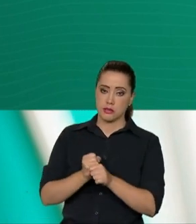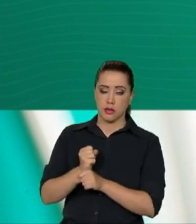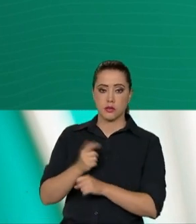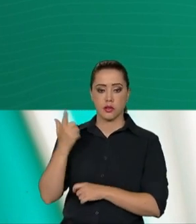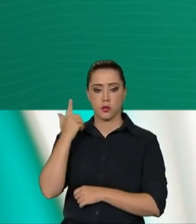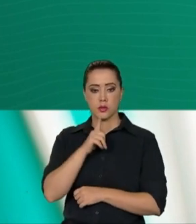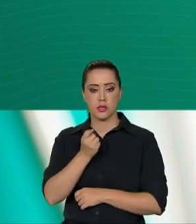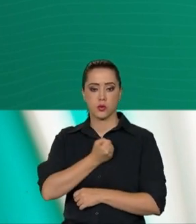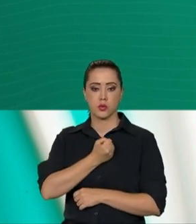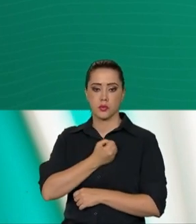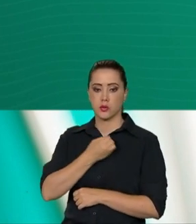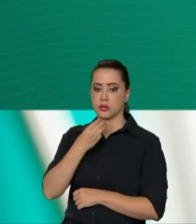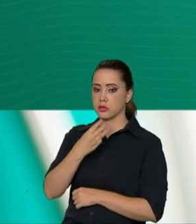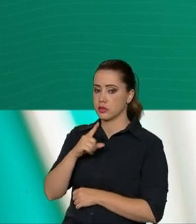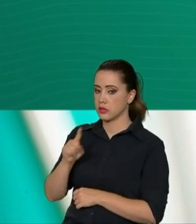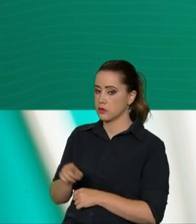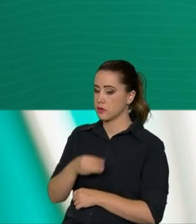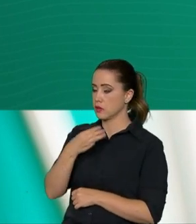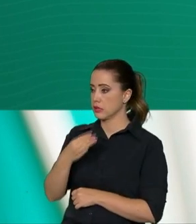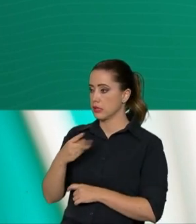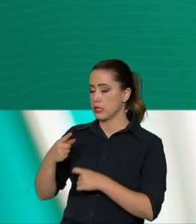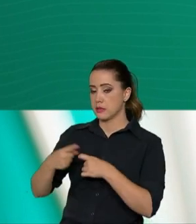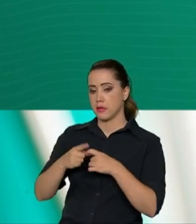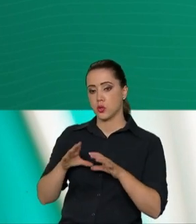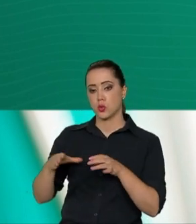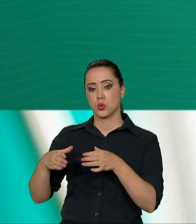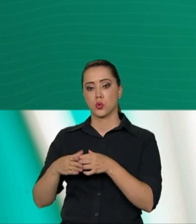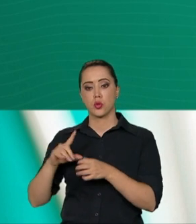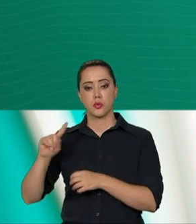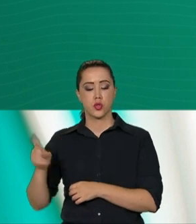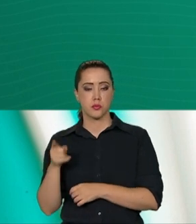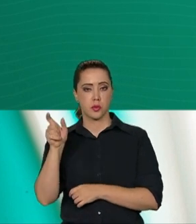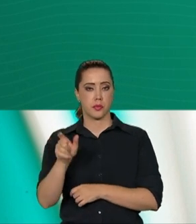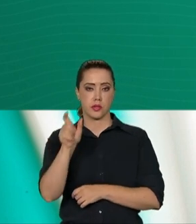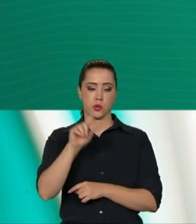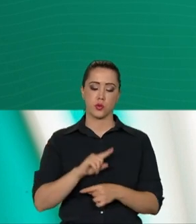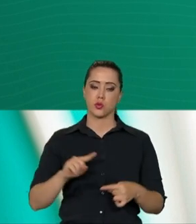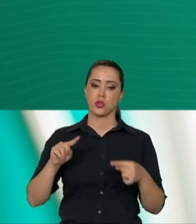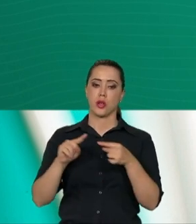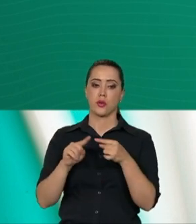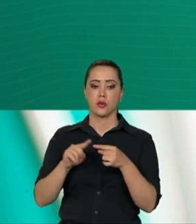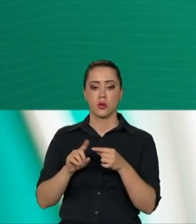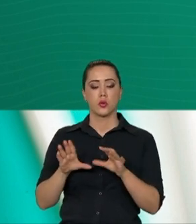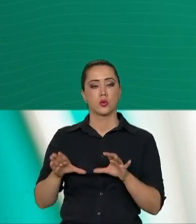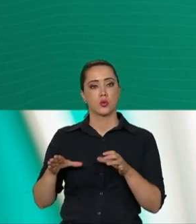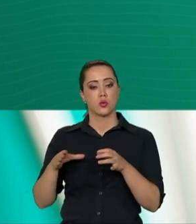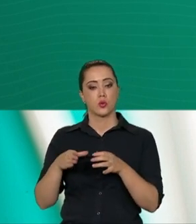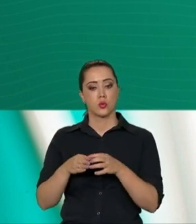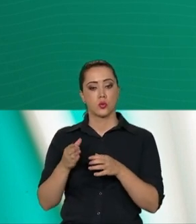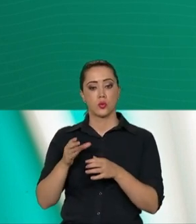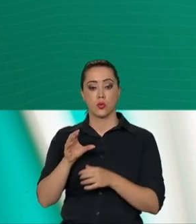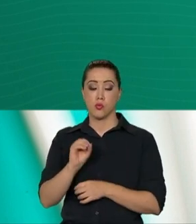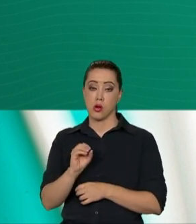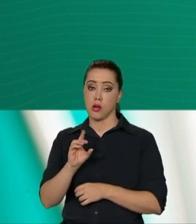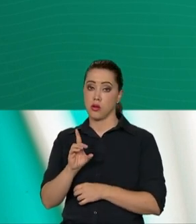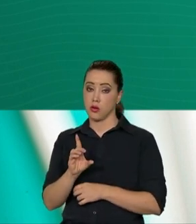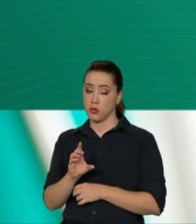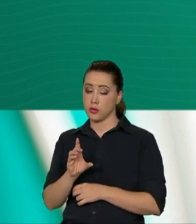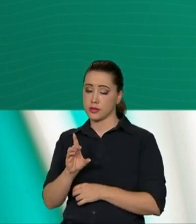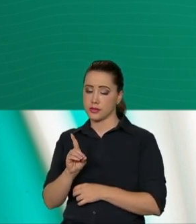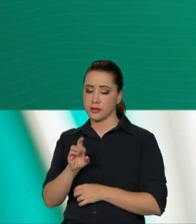um indicador de 3,3 médicos por 1.000 habitantes, que é o recomendado pela Organização para a Cooperação